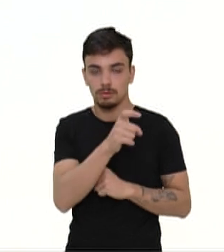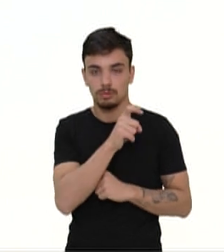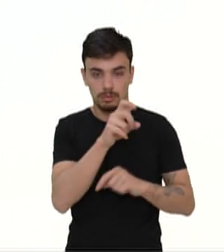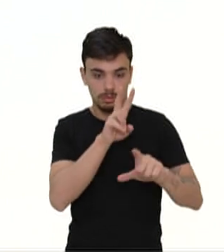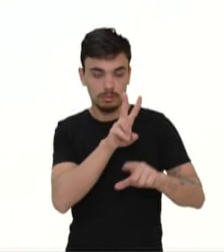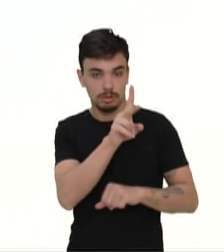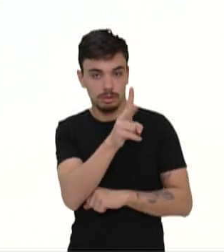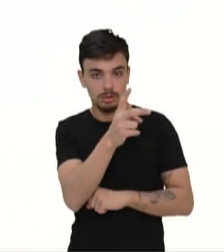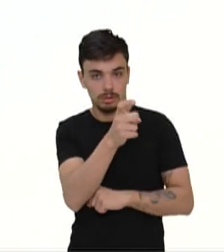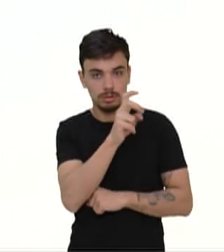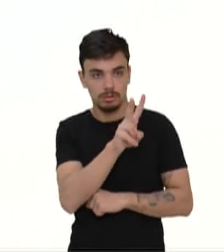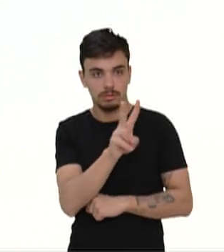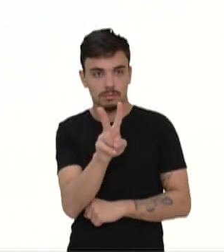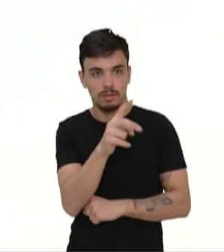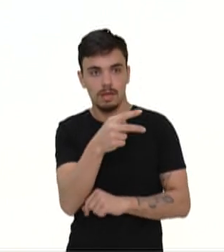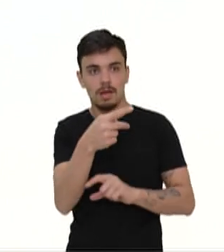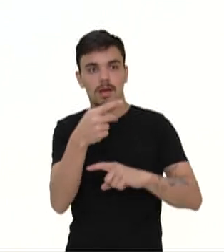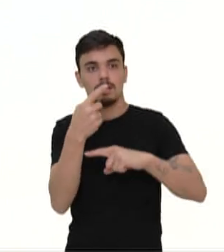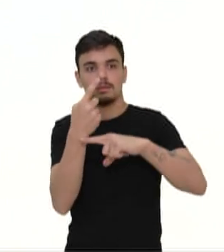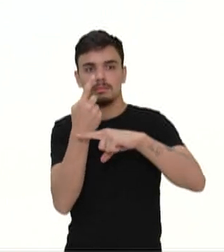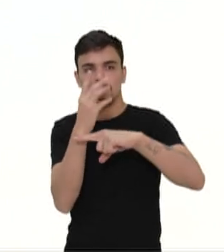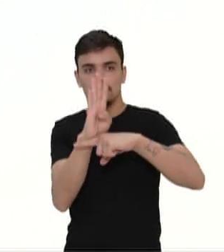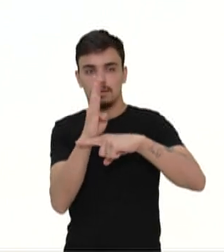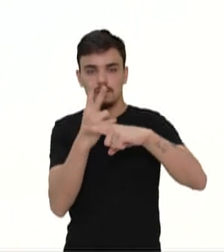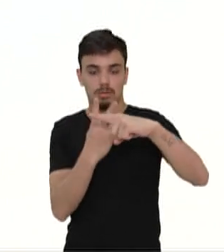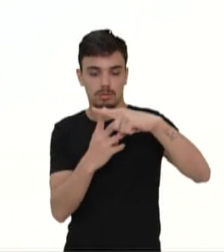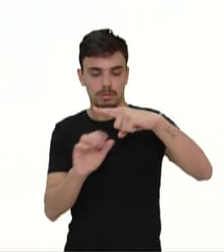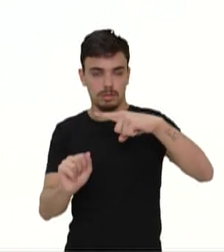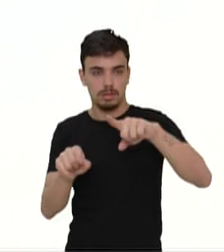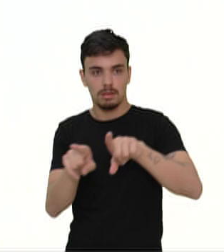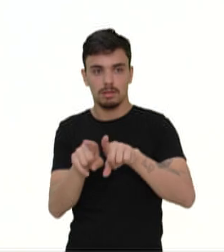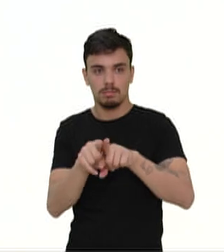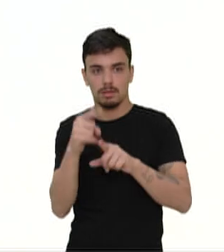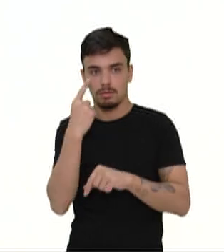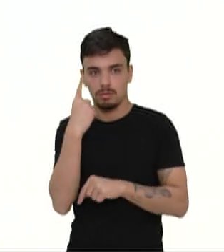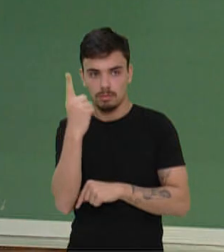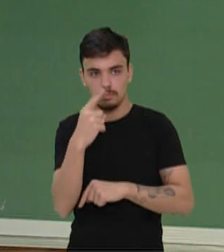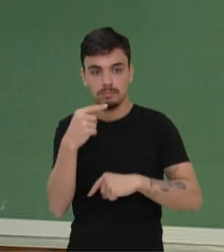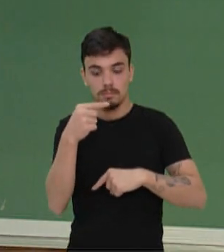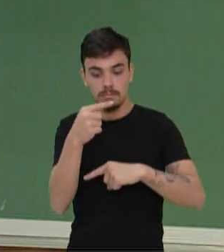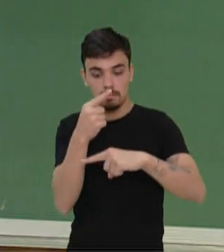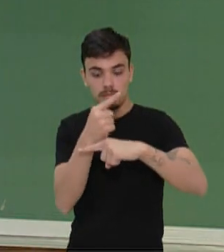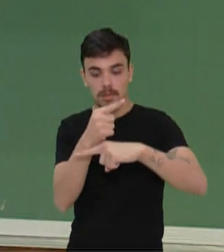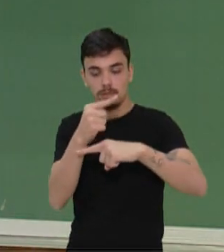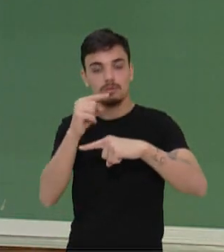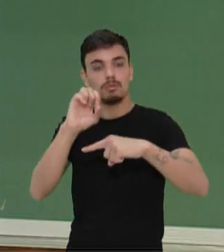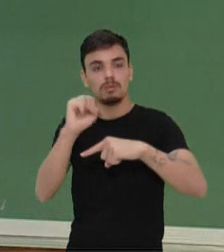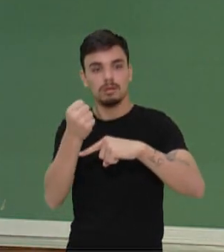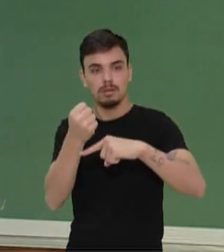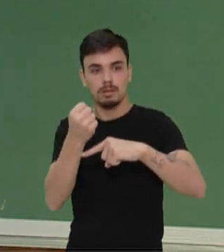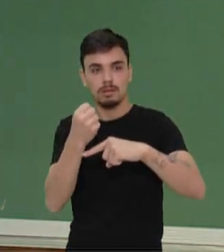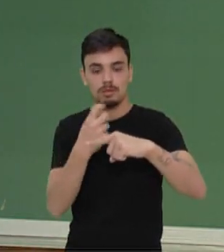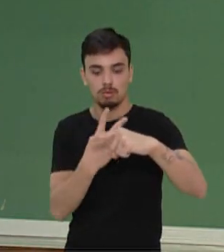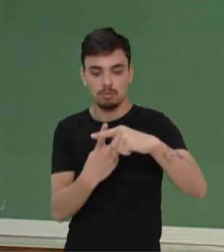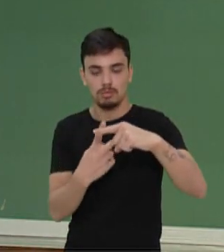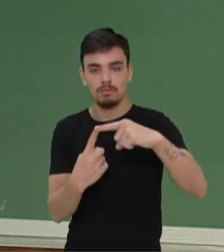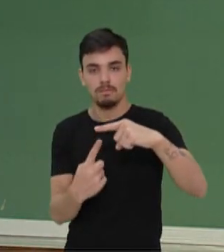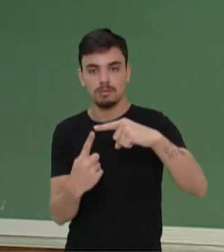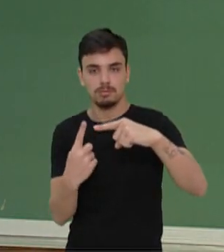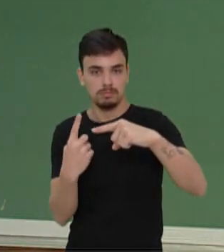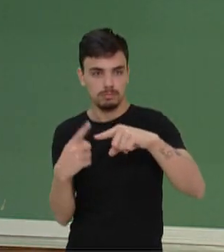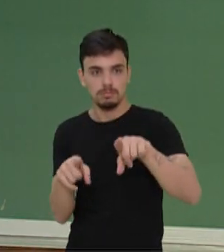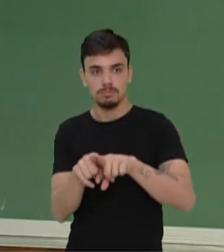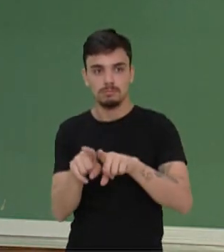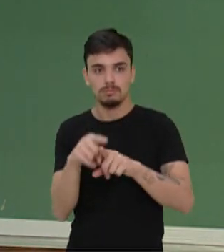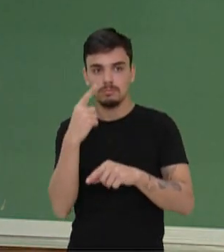b é menos 80, então ficou menos 80 divididos por 2 vezes o a. O a vale 1, né? E aqui 2 vezes